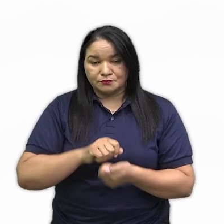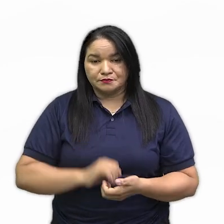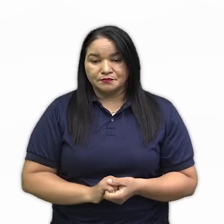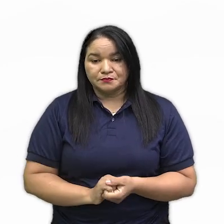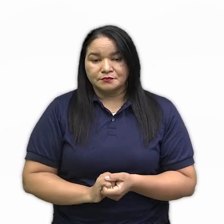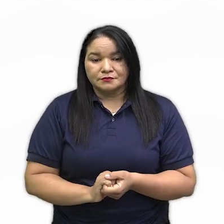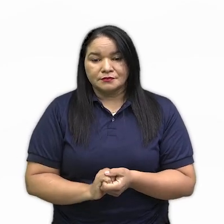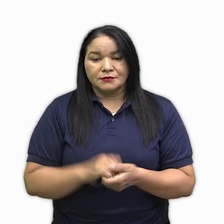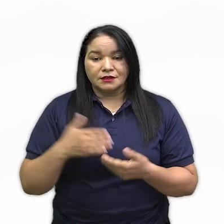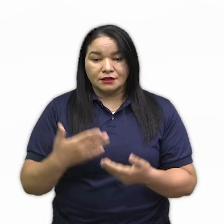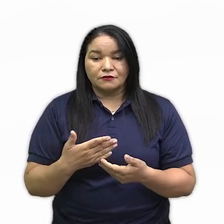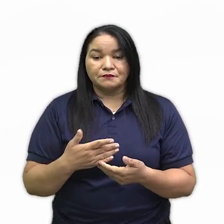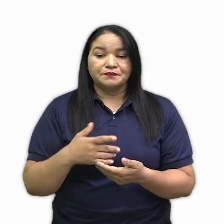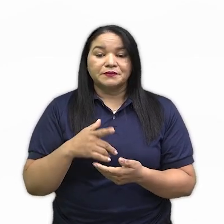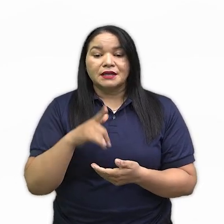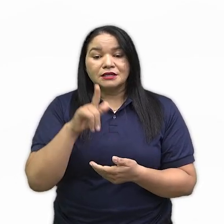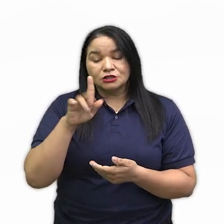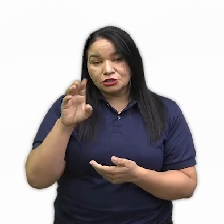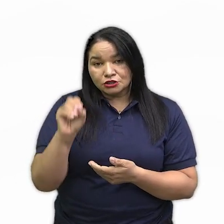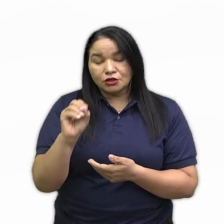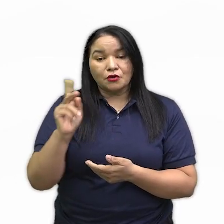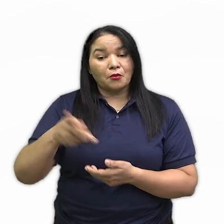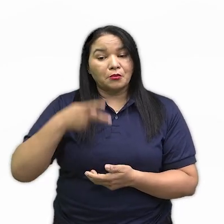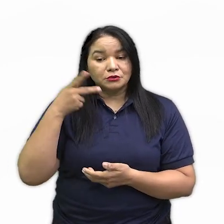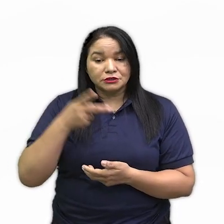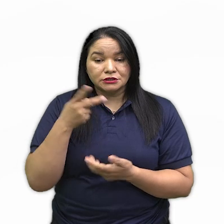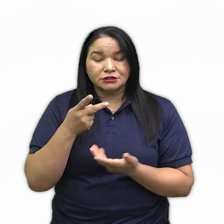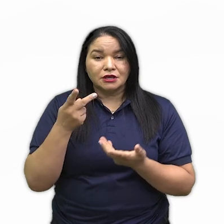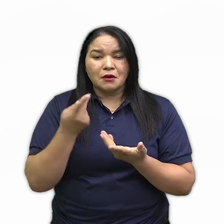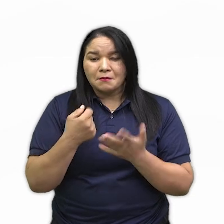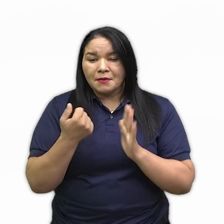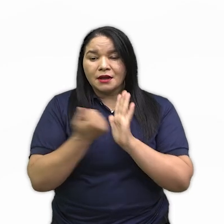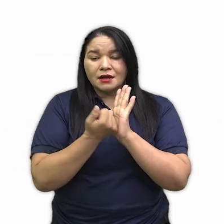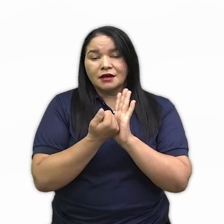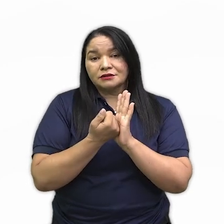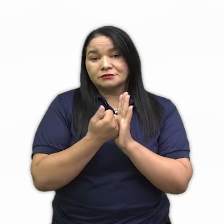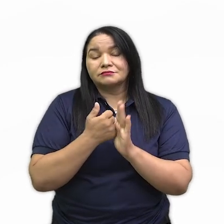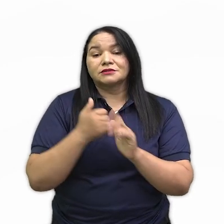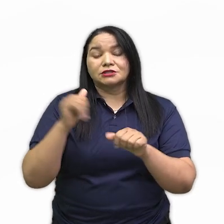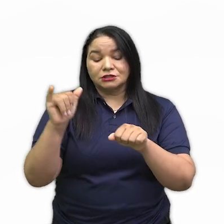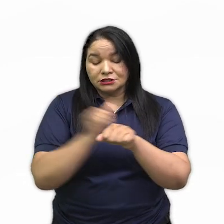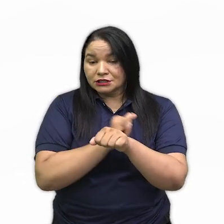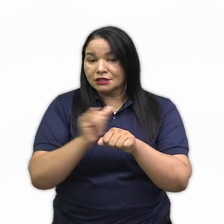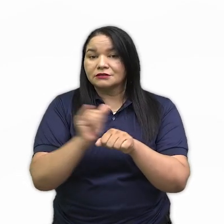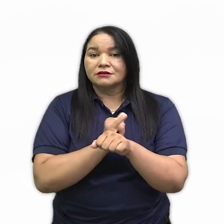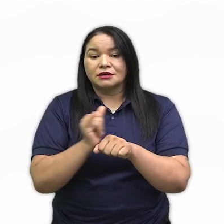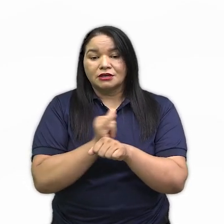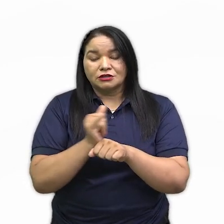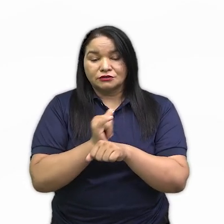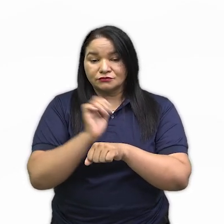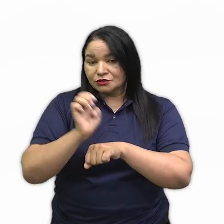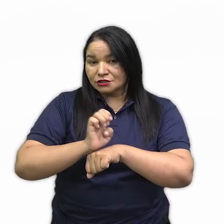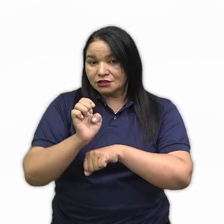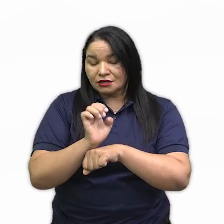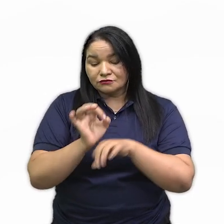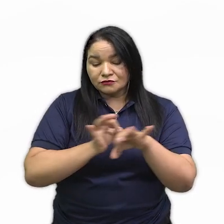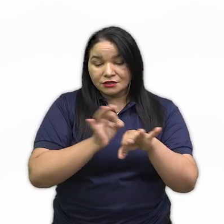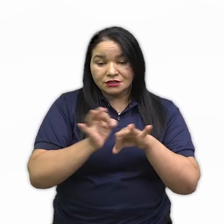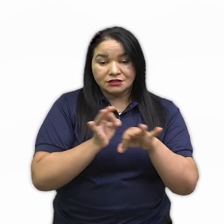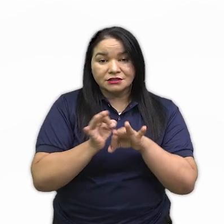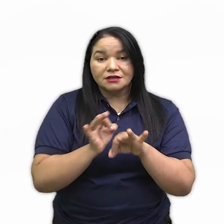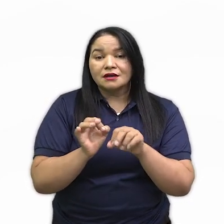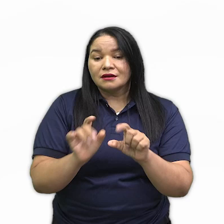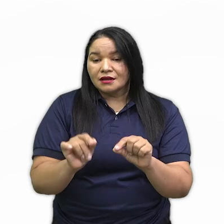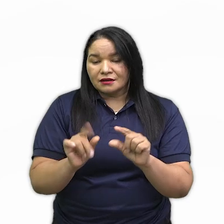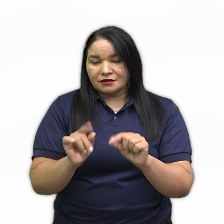E essa geopolítica, ela é muito marcada ali pela questão das estratégias que esses estados e povos vão elaborar para que a